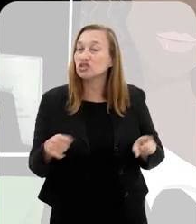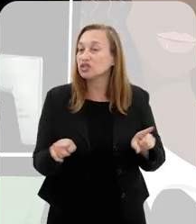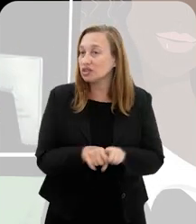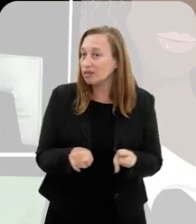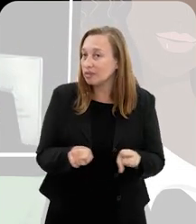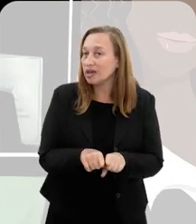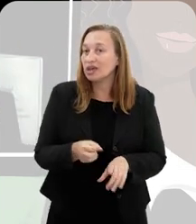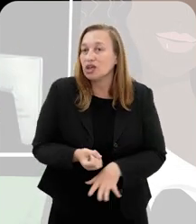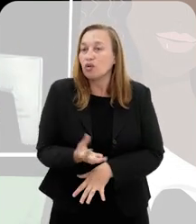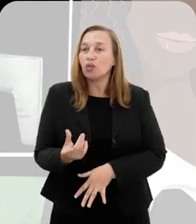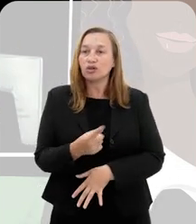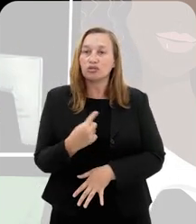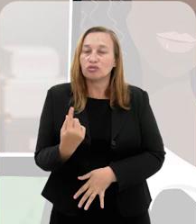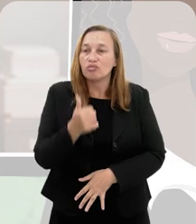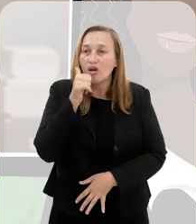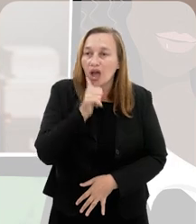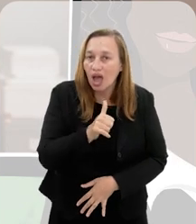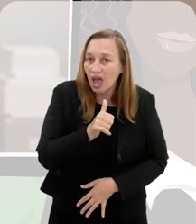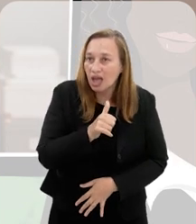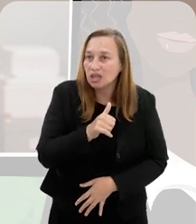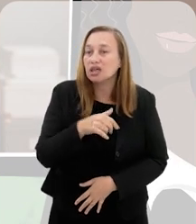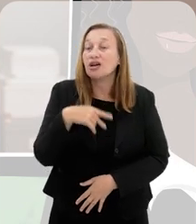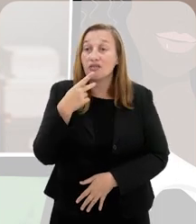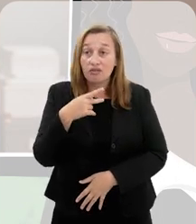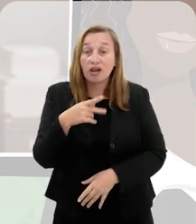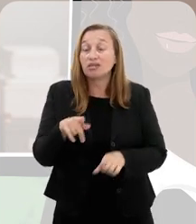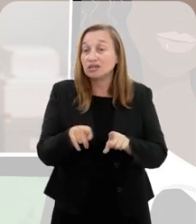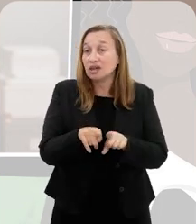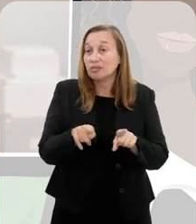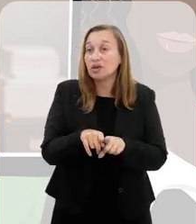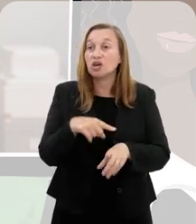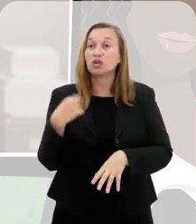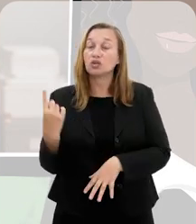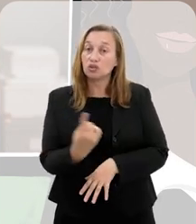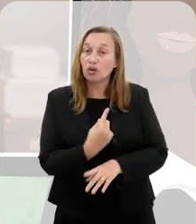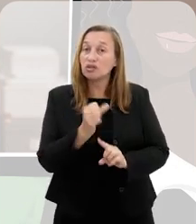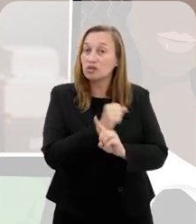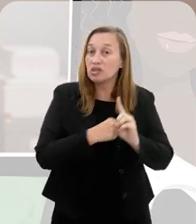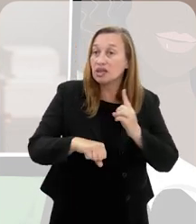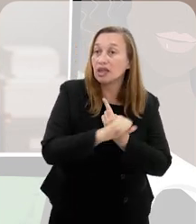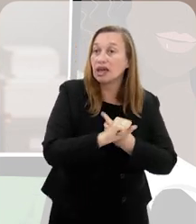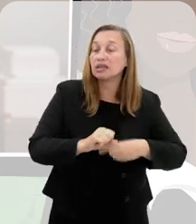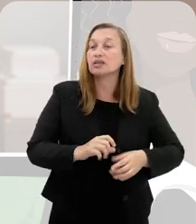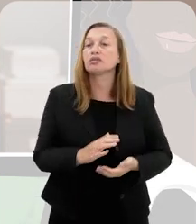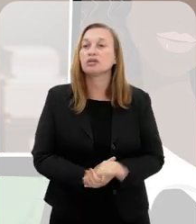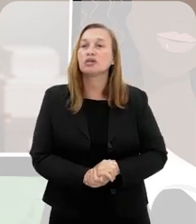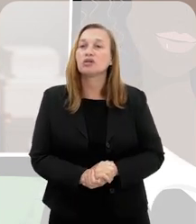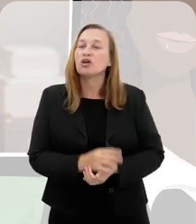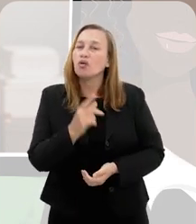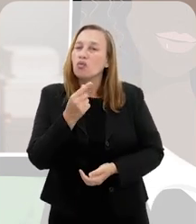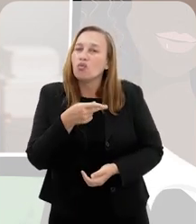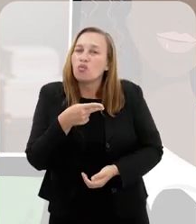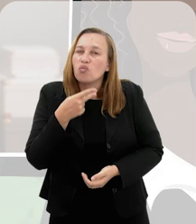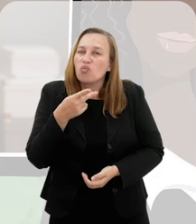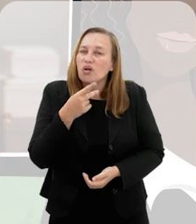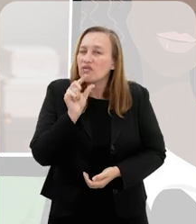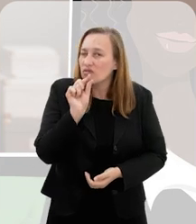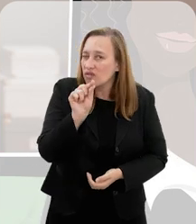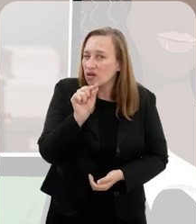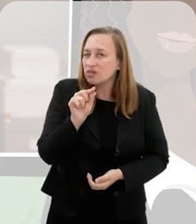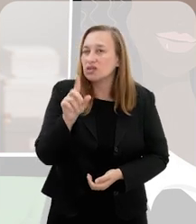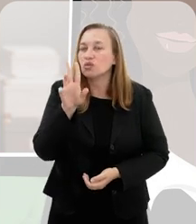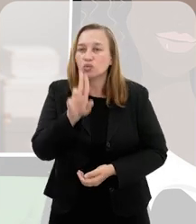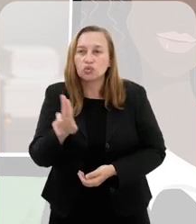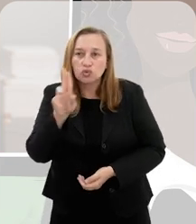isso. nós também, nós enquanto mulheres, e falo pelas nós, sociedade. Pegando